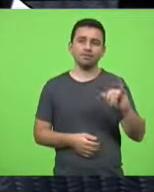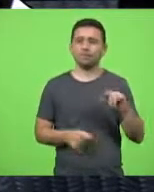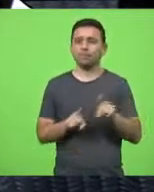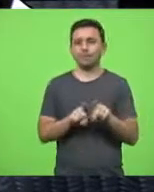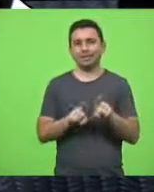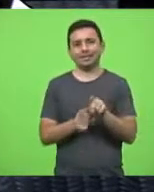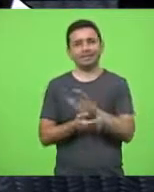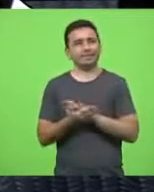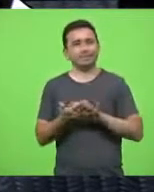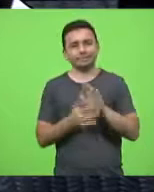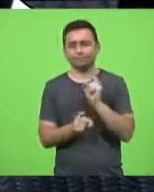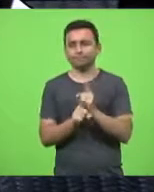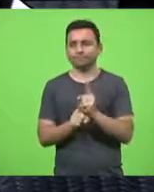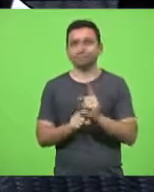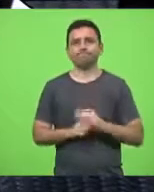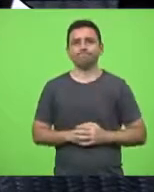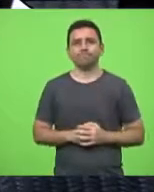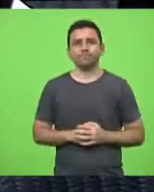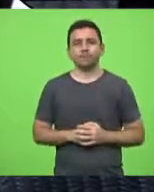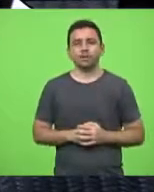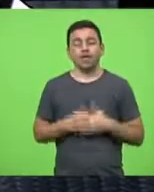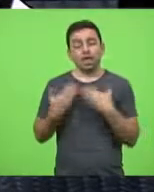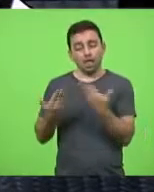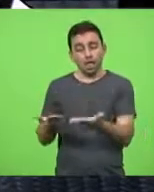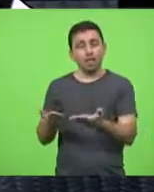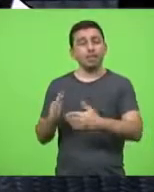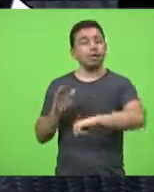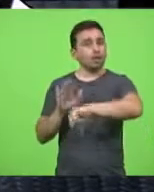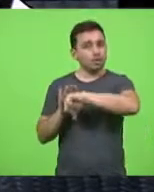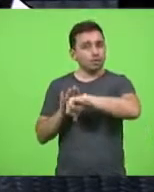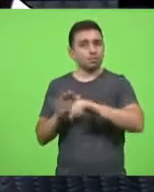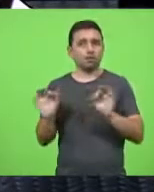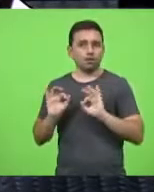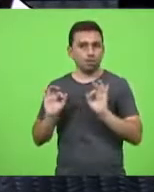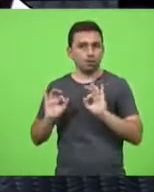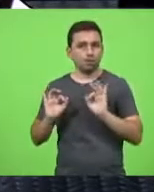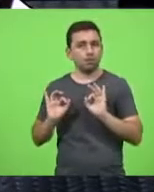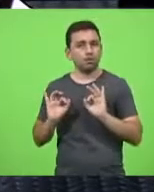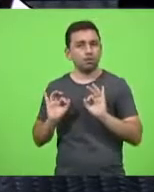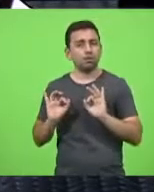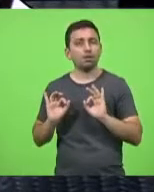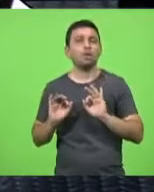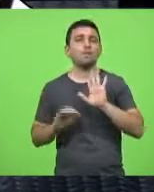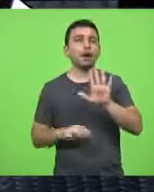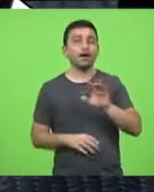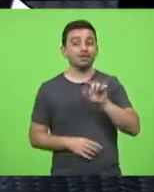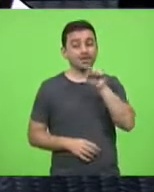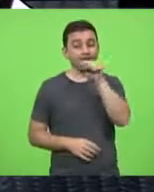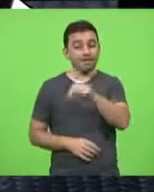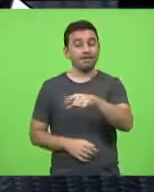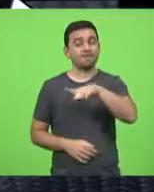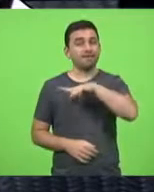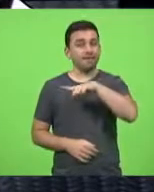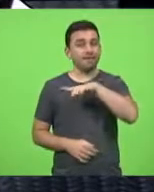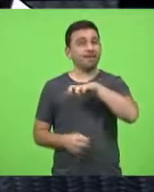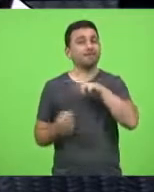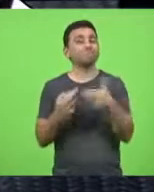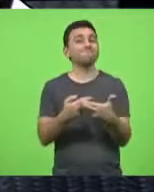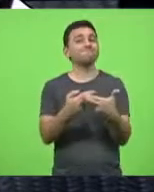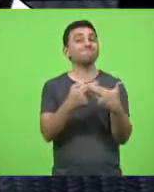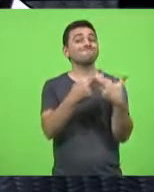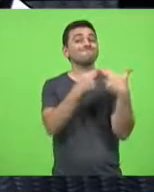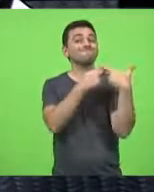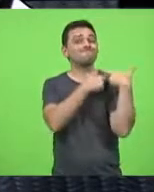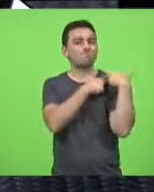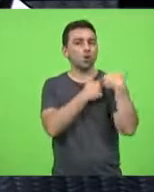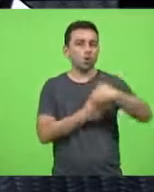Então, o governador Carlos Moisés não cometeu crime, mas o governador Carlos Moisés cometeu responsabilidade, culpa